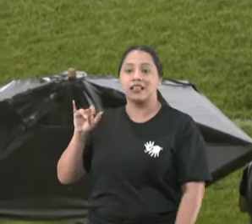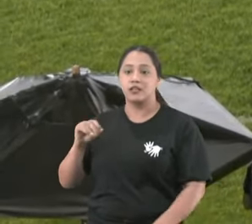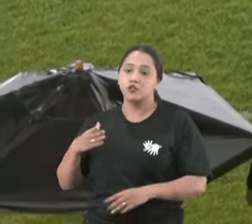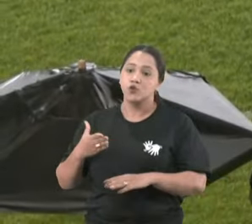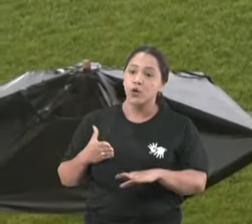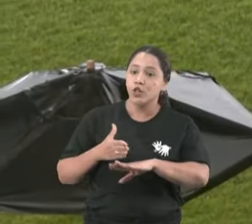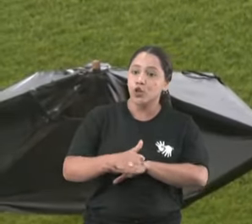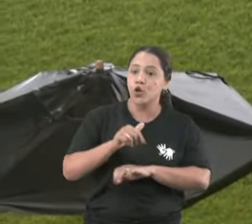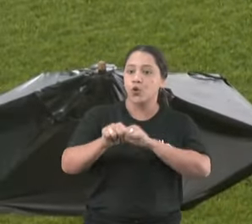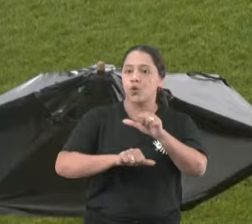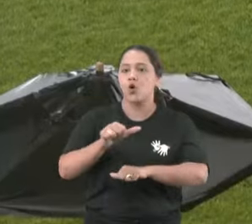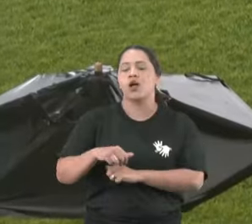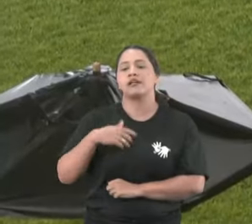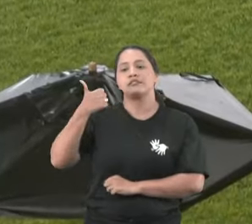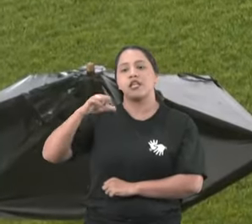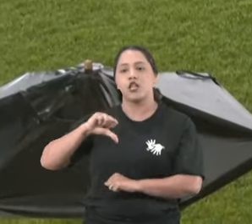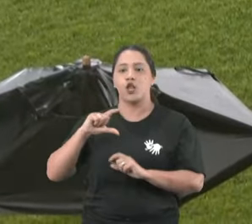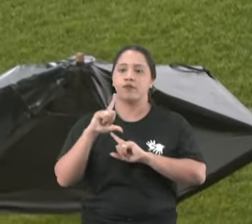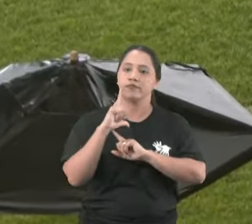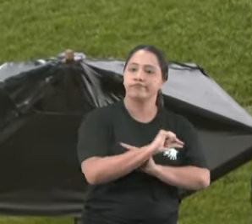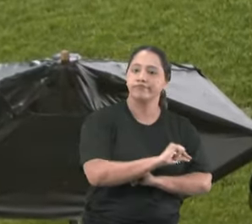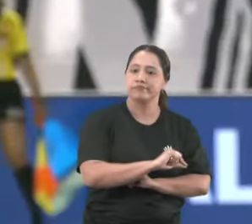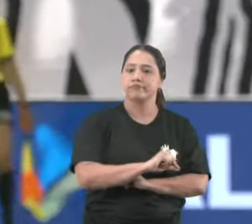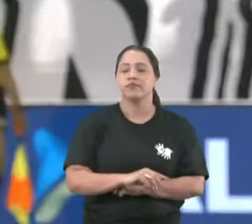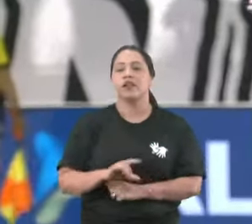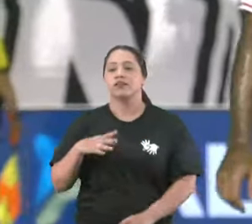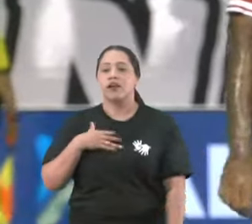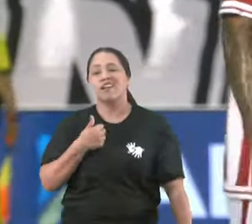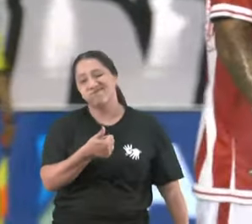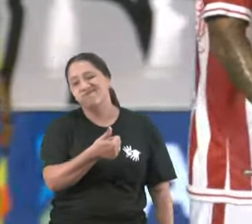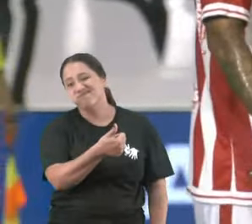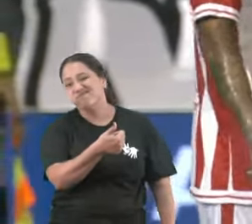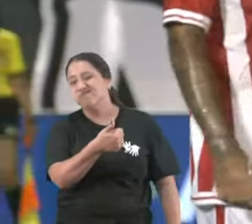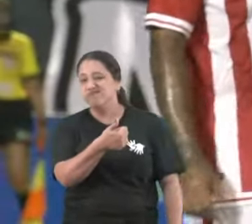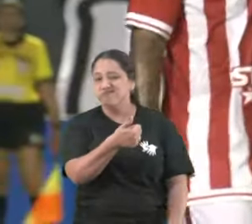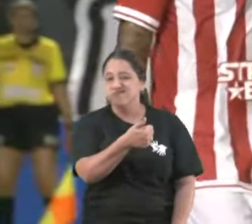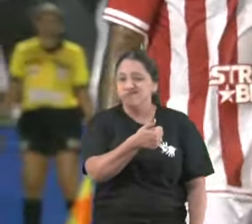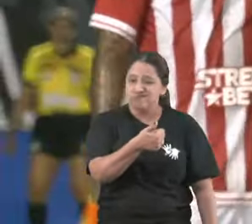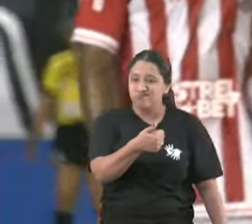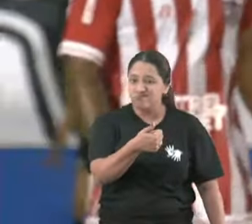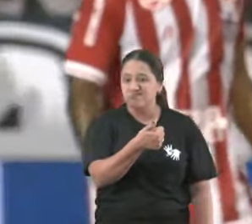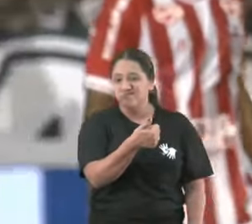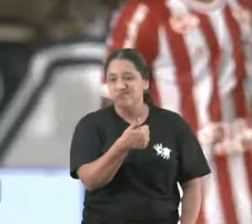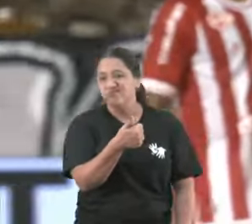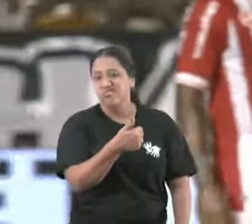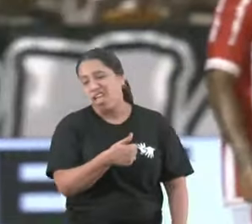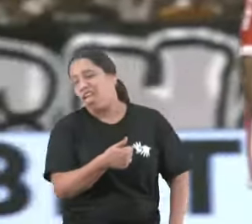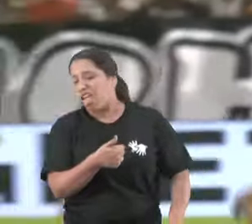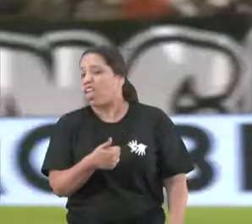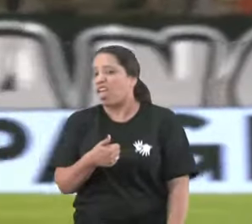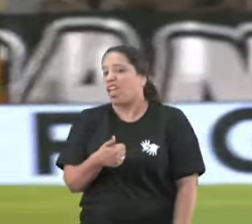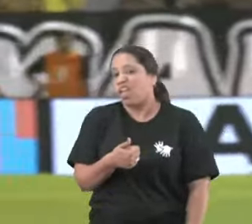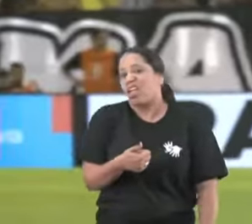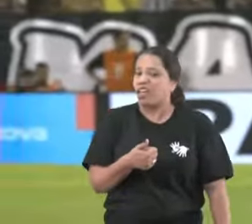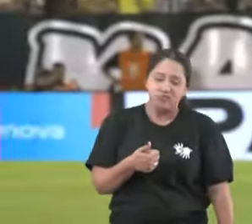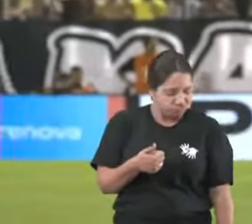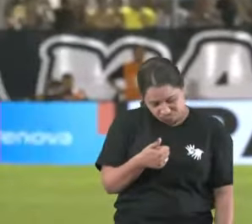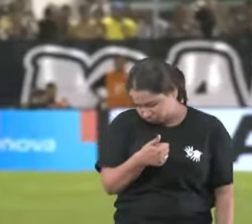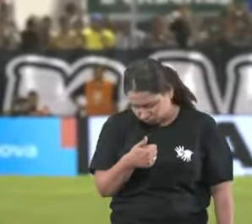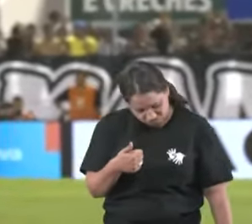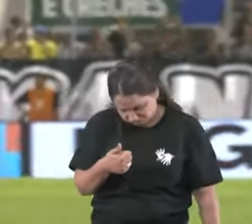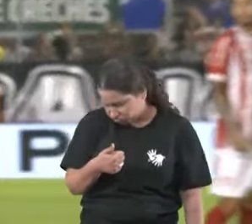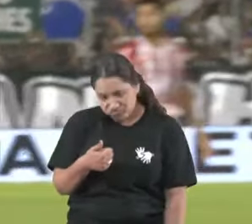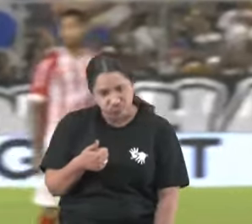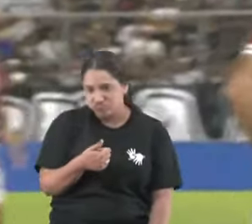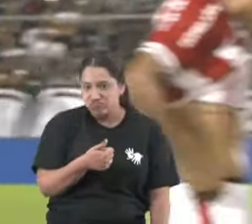lugar justamente do 19, Didira, que só deu aquele legalzinho para o Rodrigo Fonseca, mas balançou a cabeça em sinal de negativo.